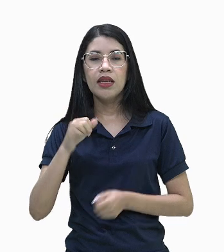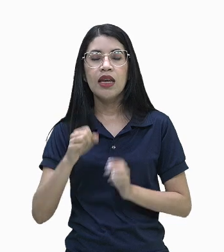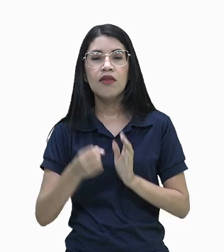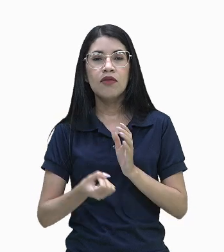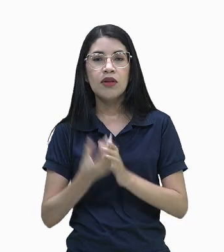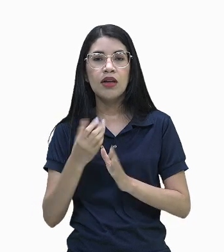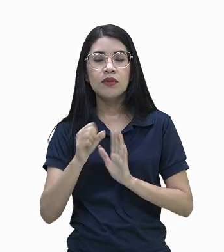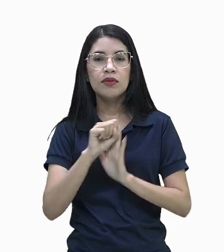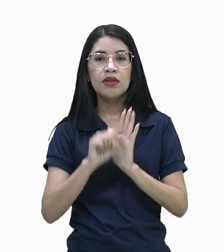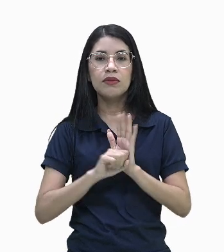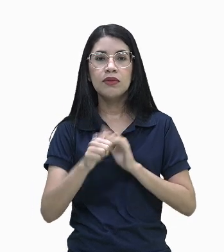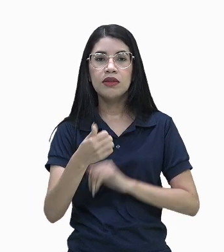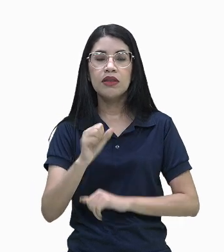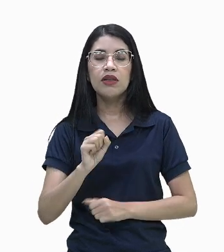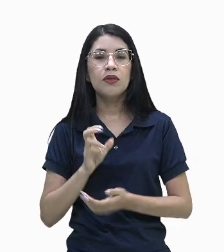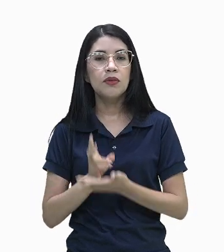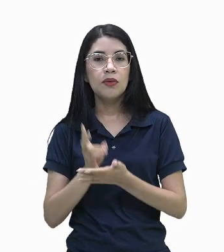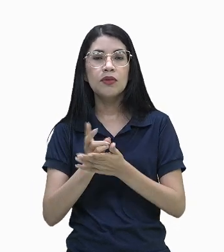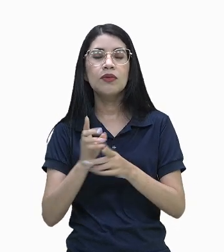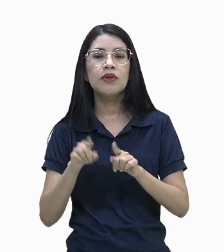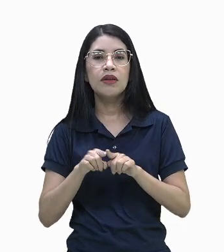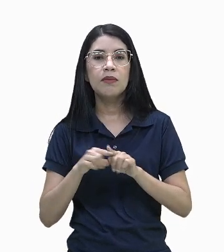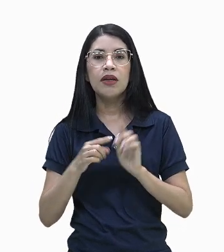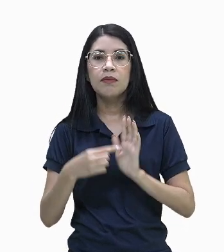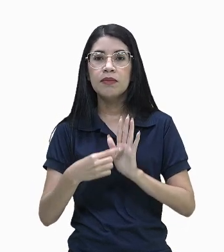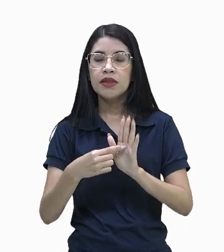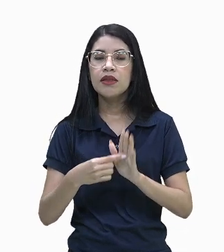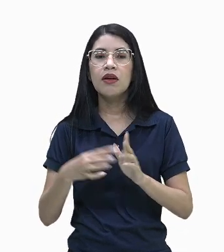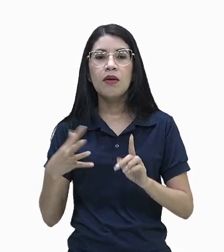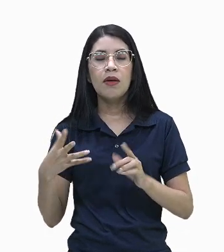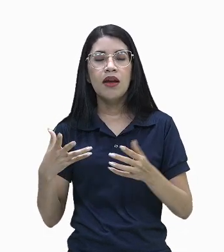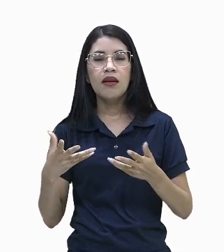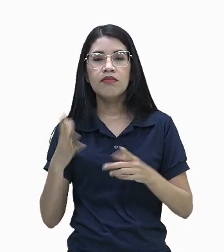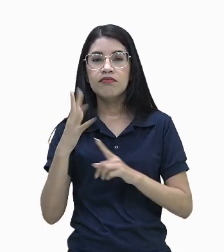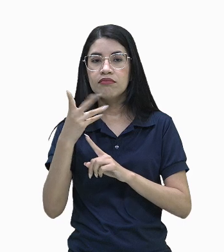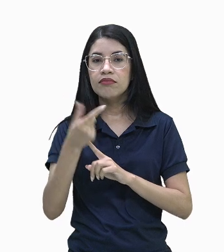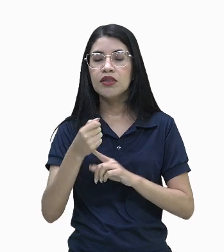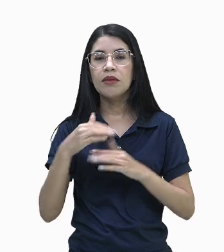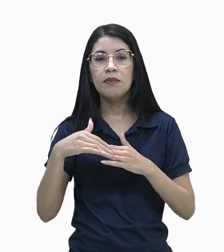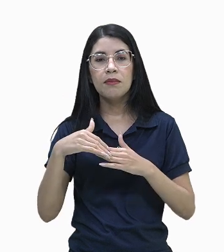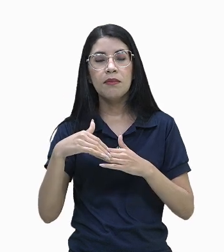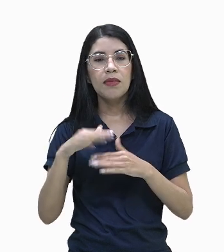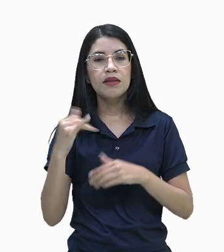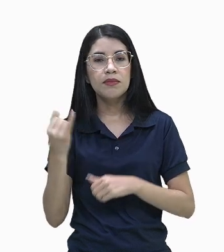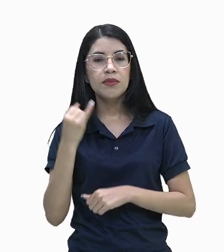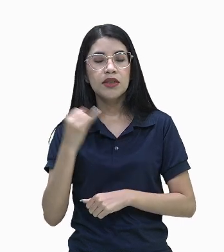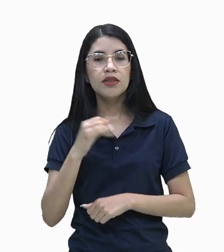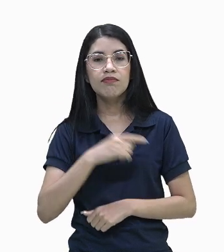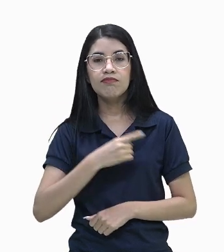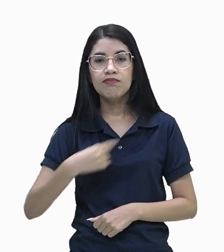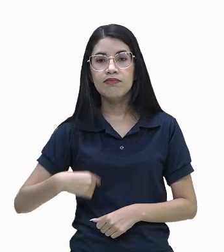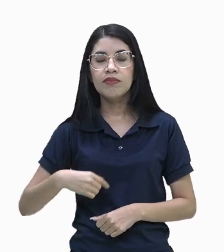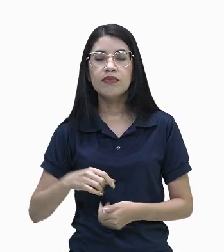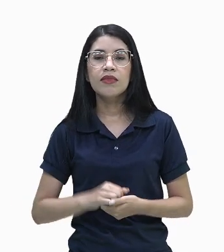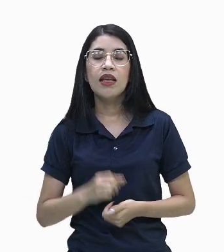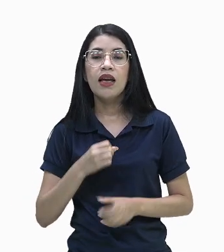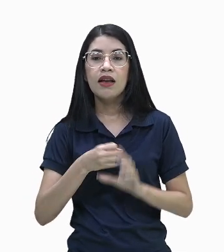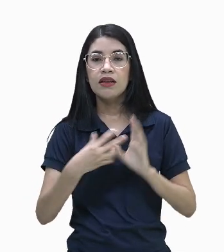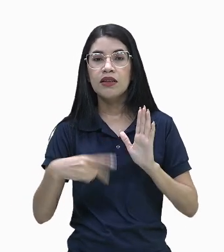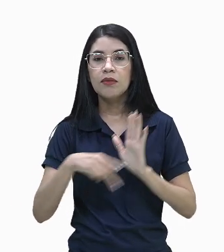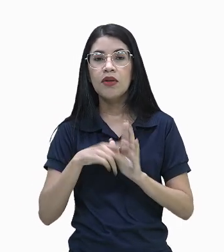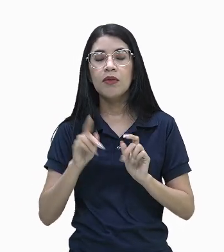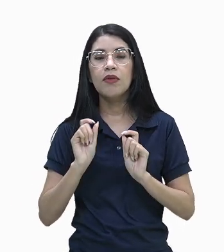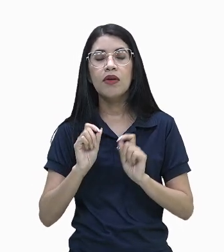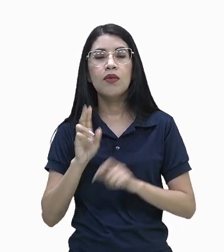sendo uma das expressões artísticas mais emblemáticas da China. Caracteriza-se pelo uso de figurinos